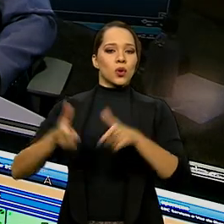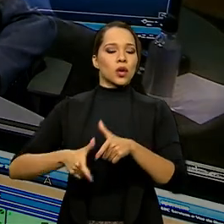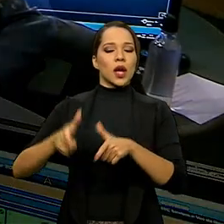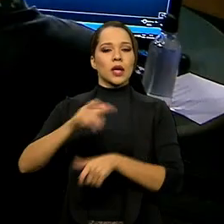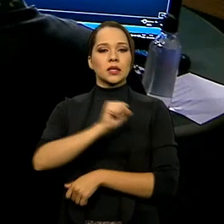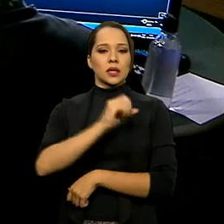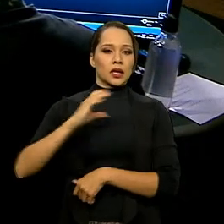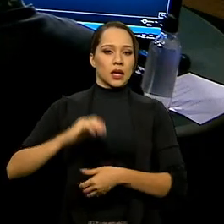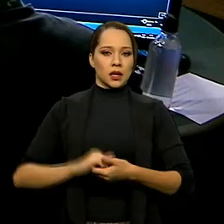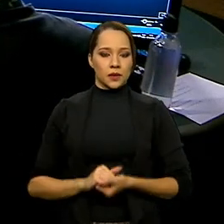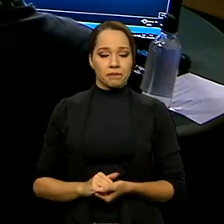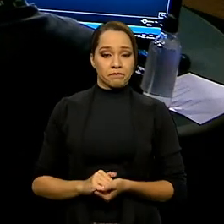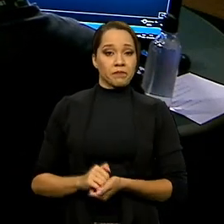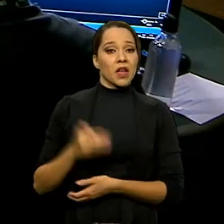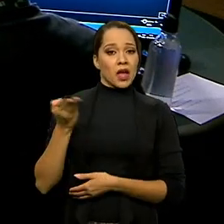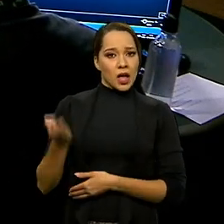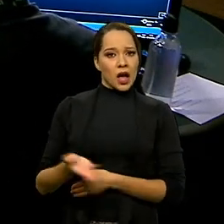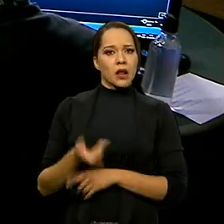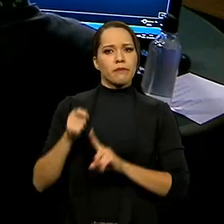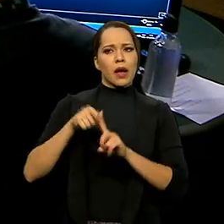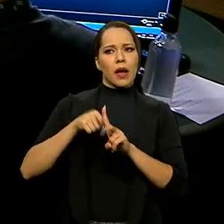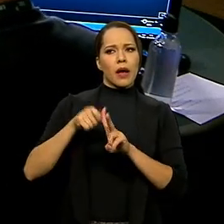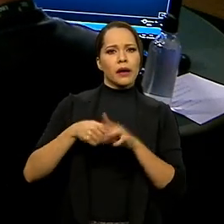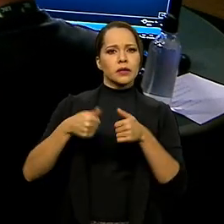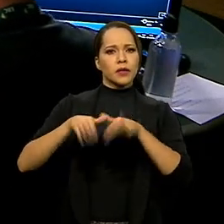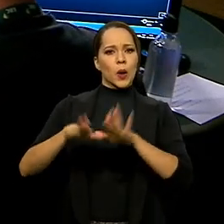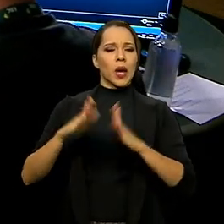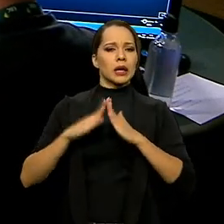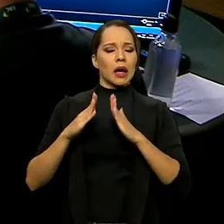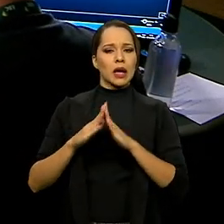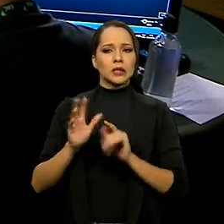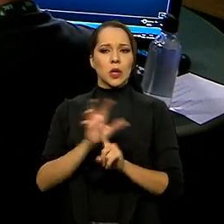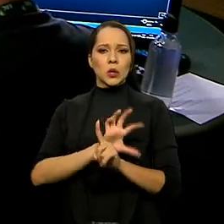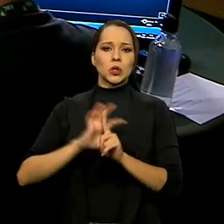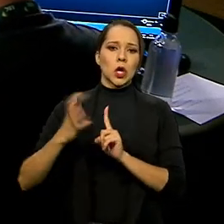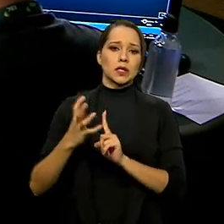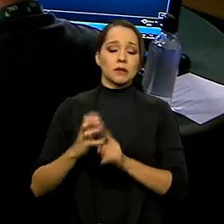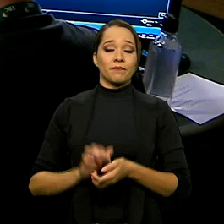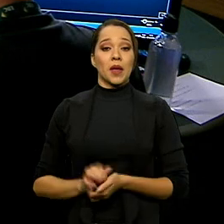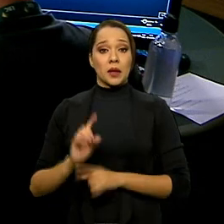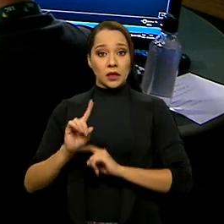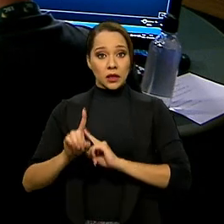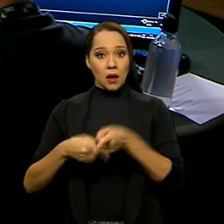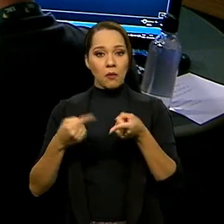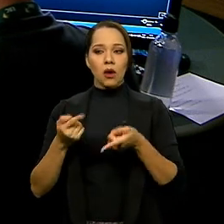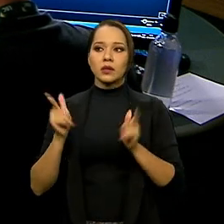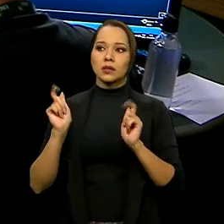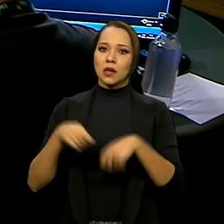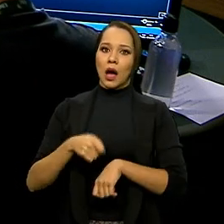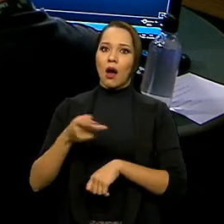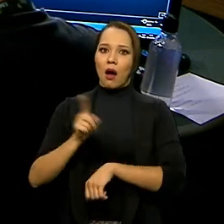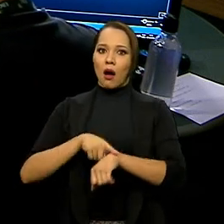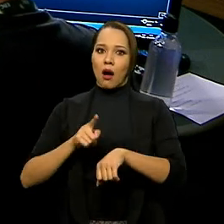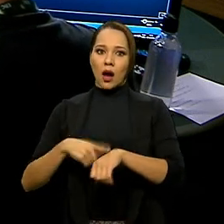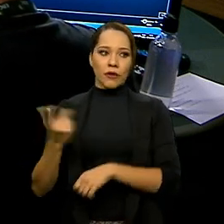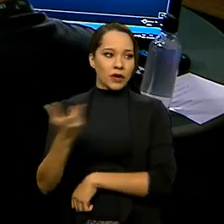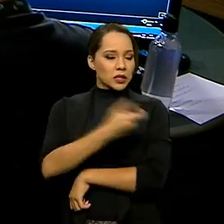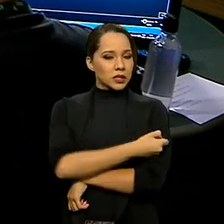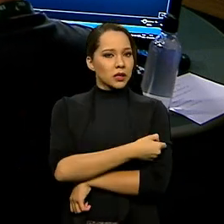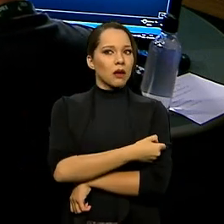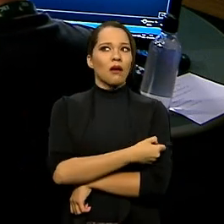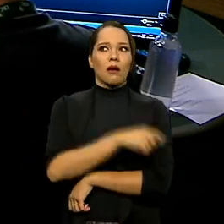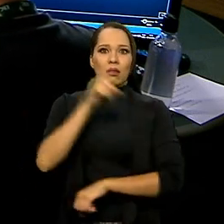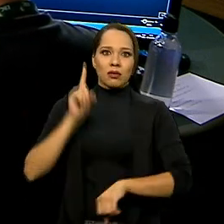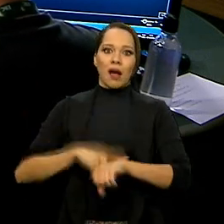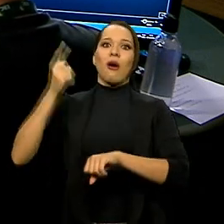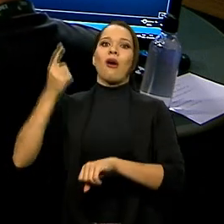Santa Catarina. Fernanda ficou meses em casa, em isolamento, mas quando finalmente chegou a hora, não pensou